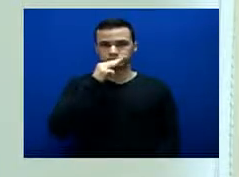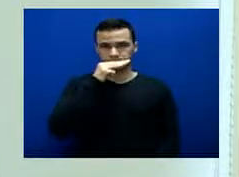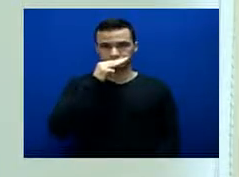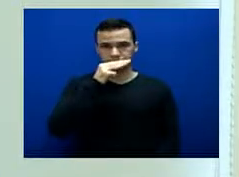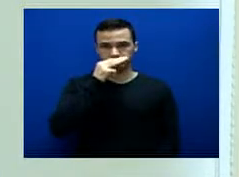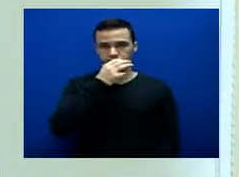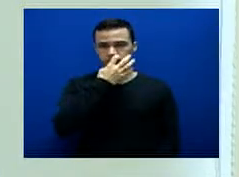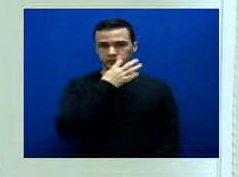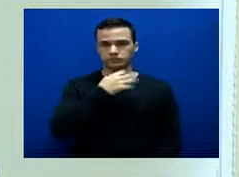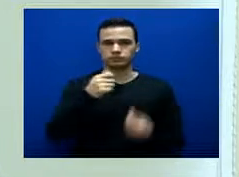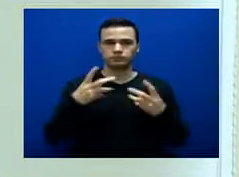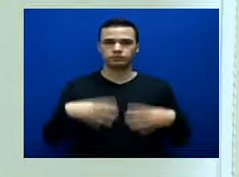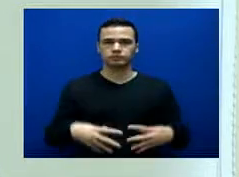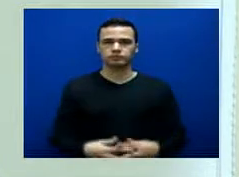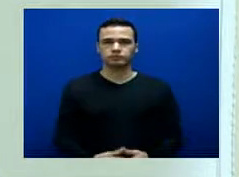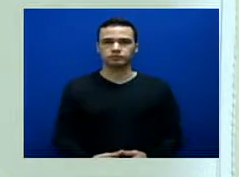Martinez.